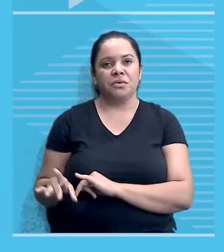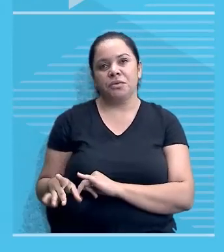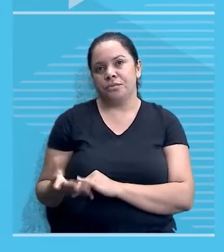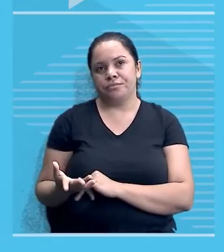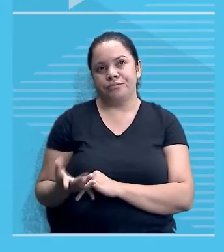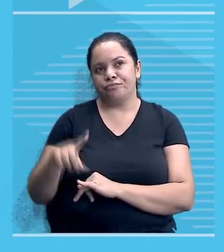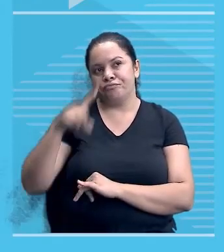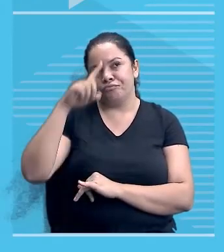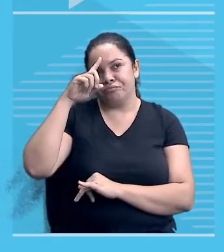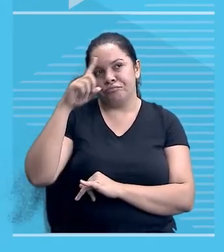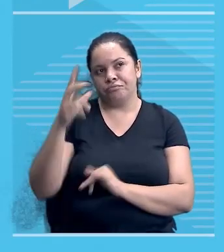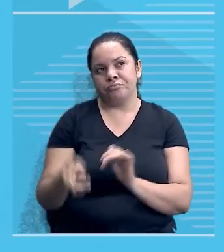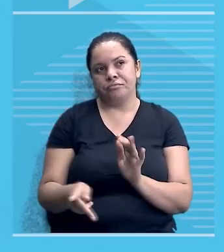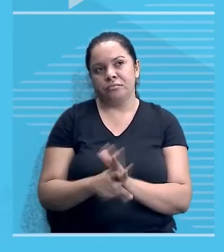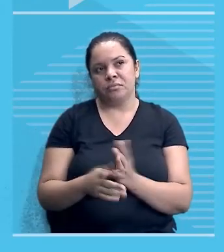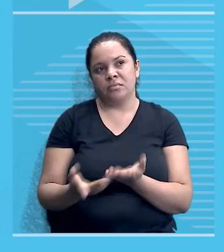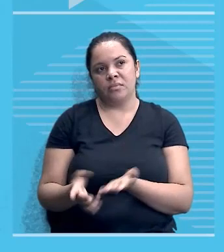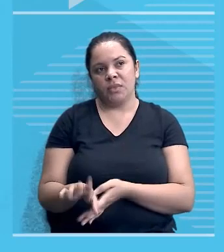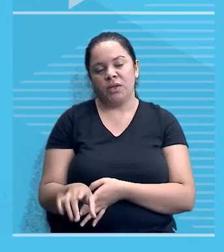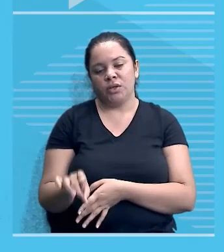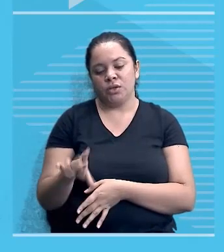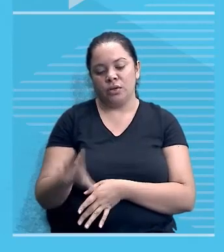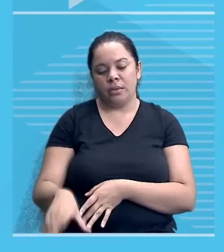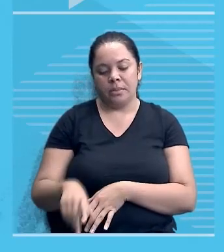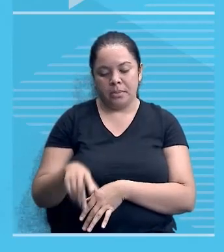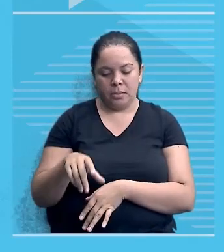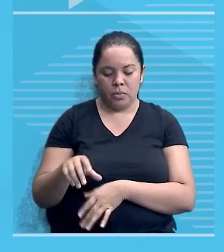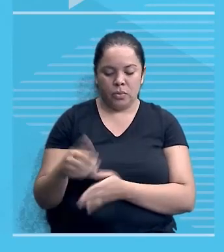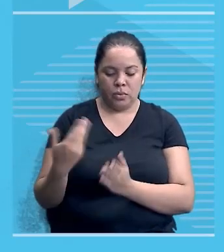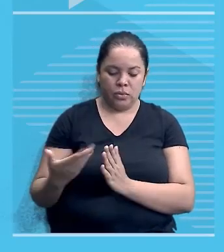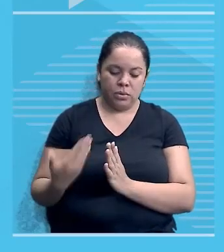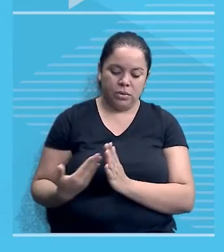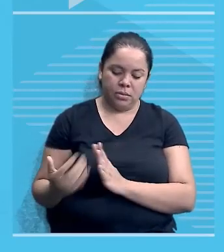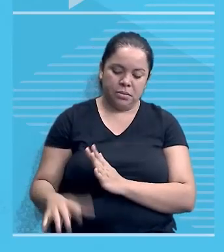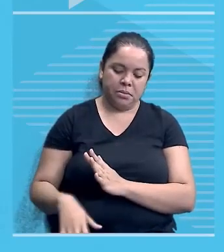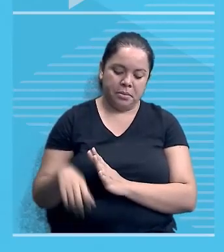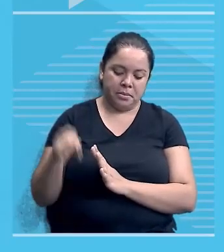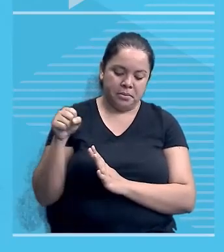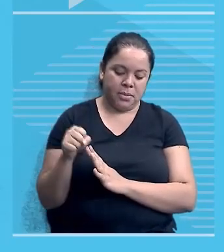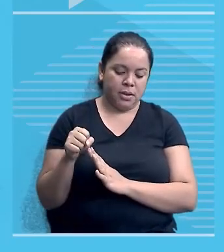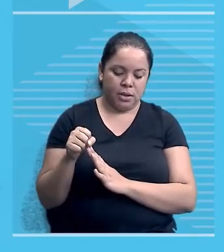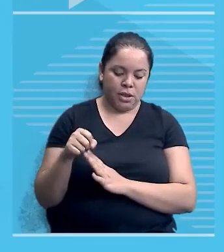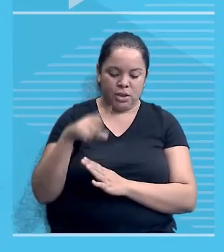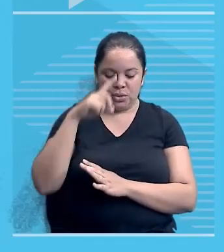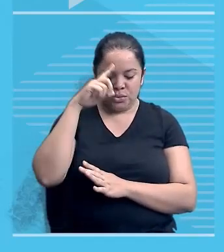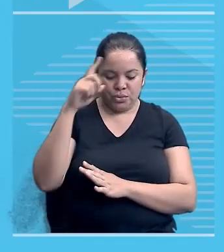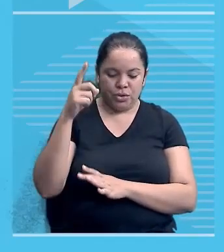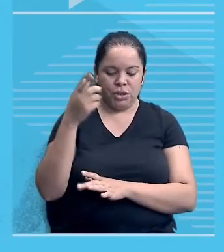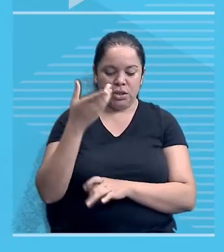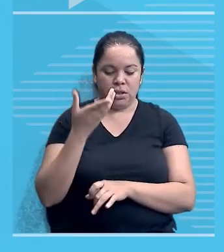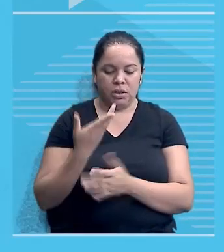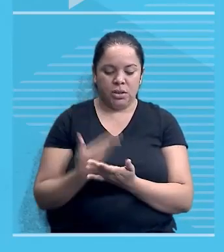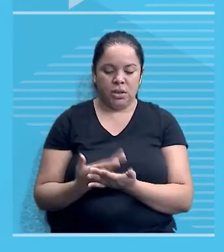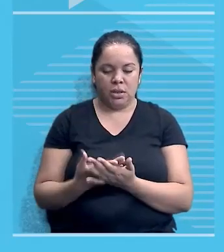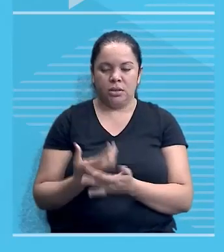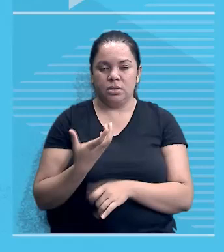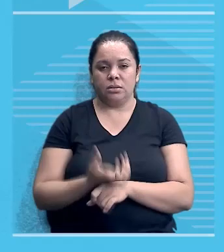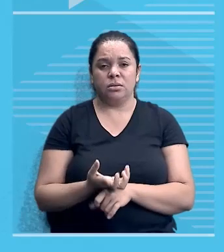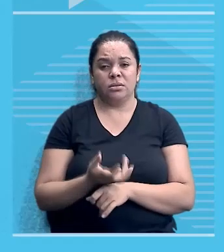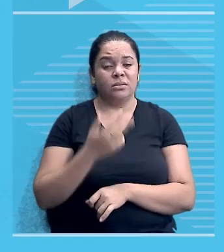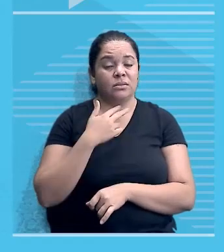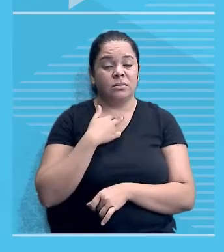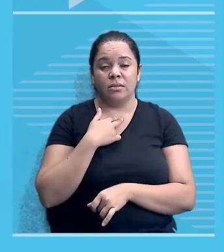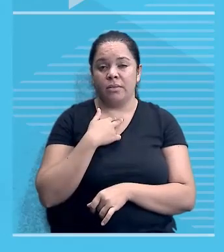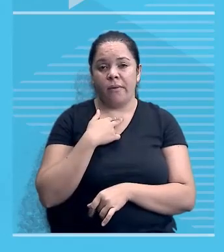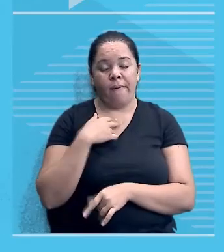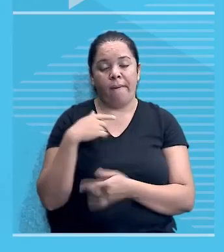eu só vou pegar no caderno no livro Naquele dia não você tem que é hora vez outra tá você organiza aí uma